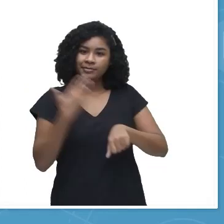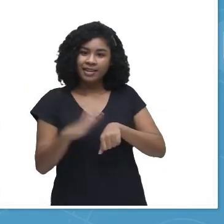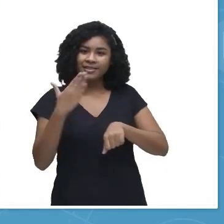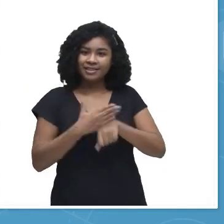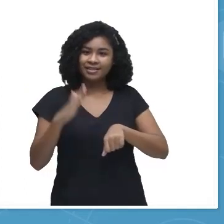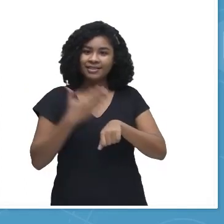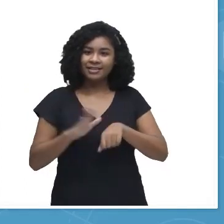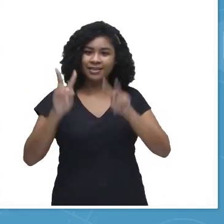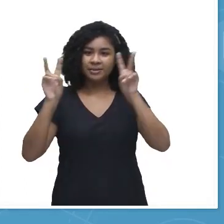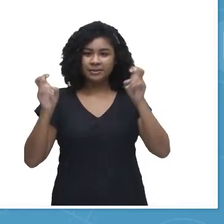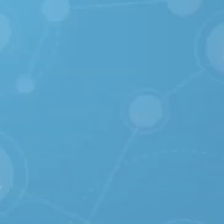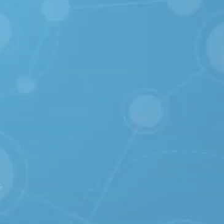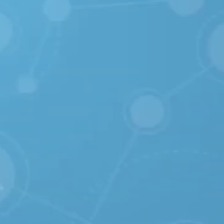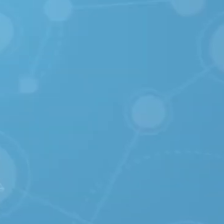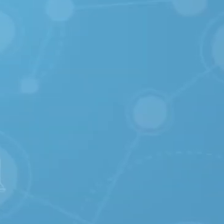nossa DLI.